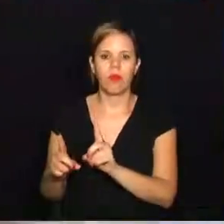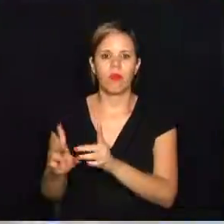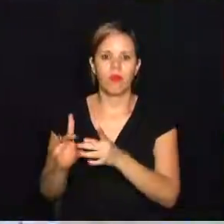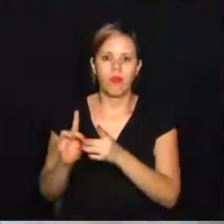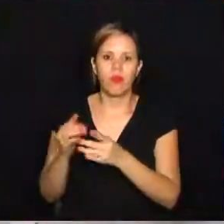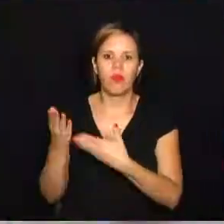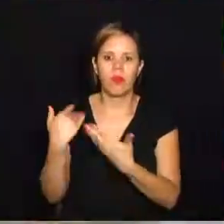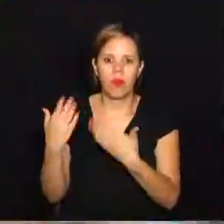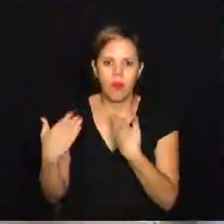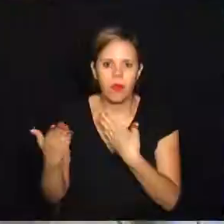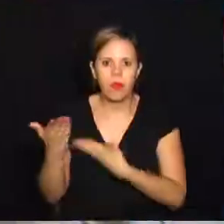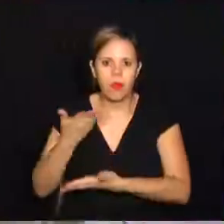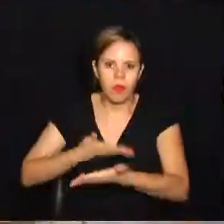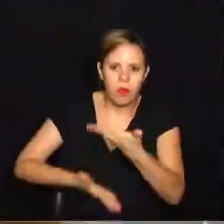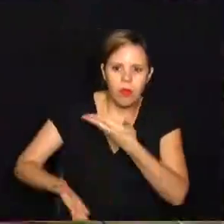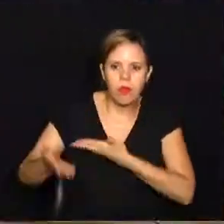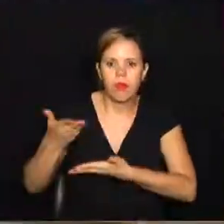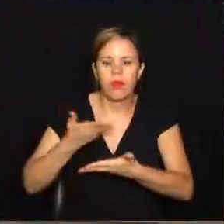com